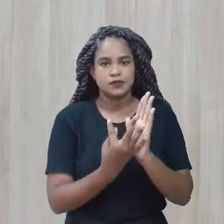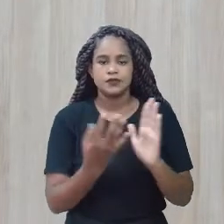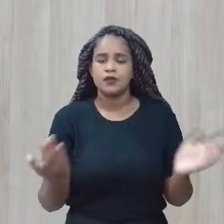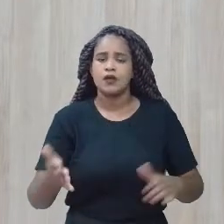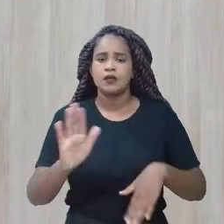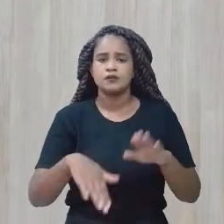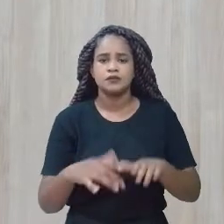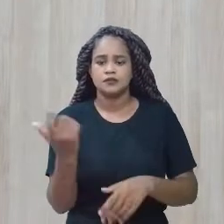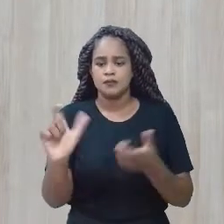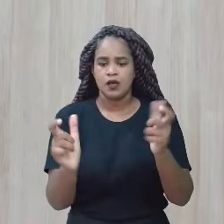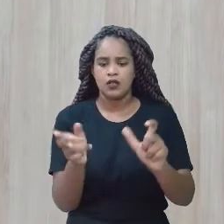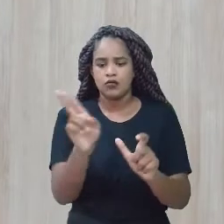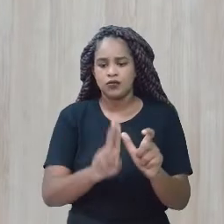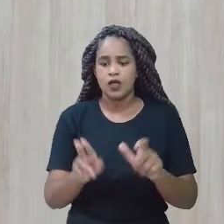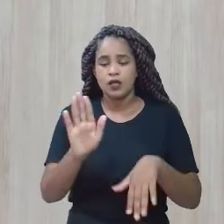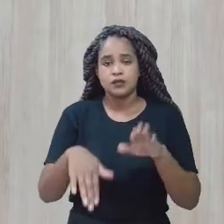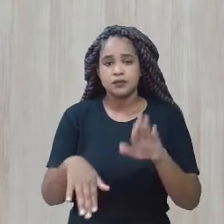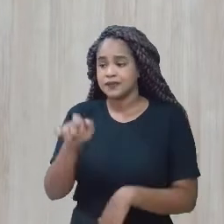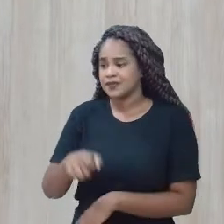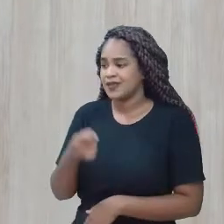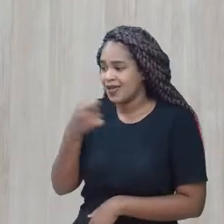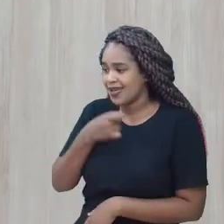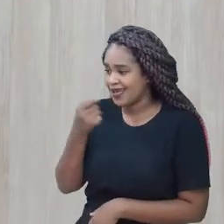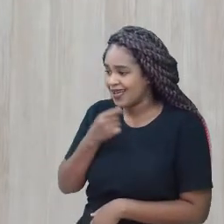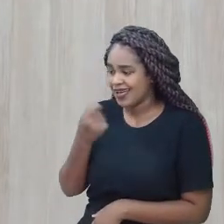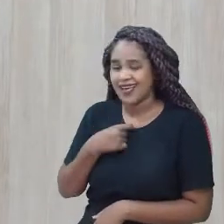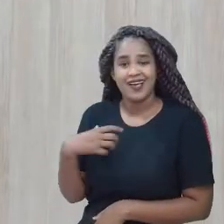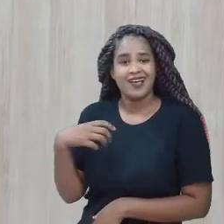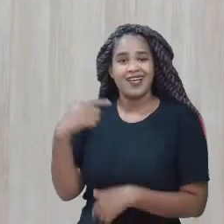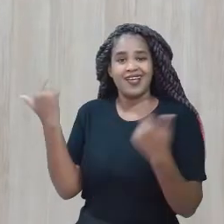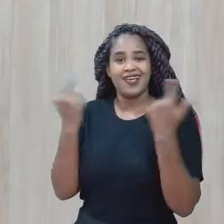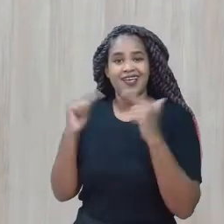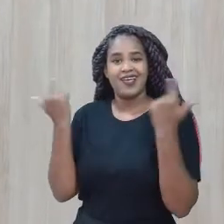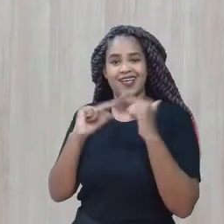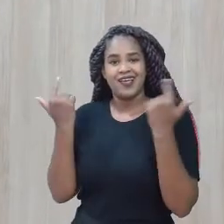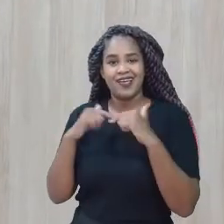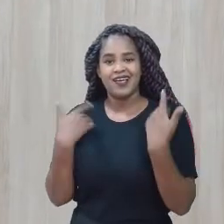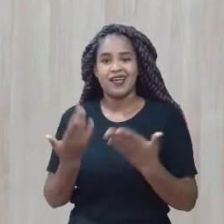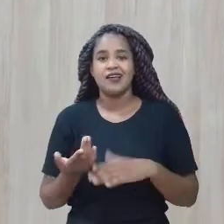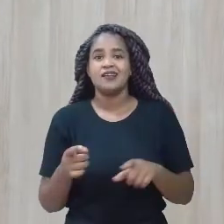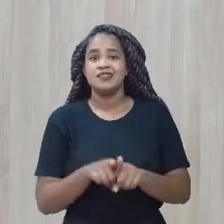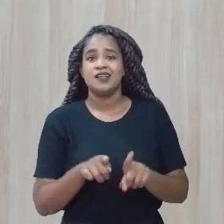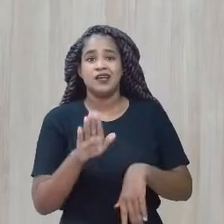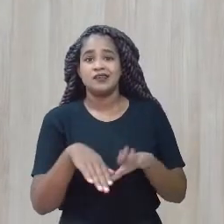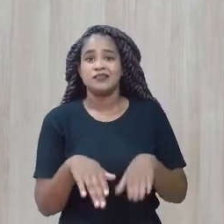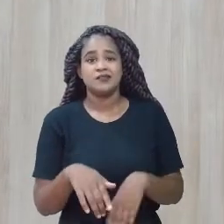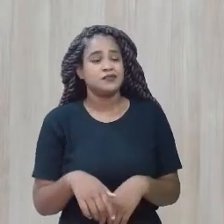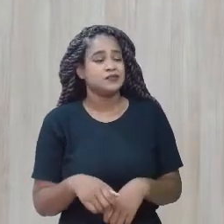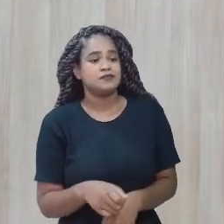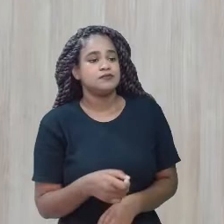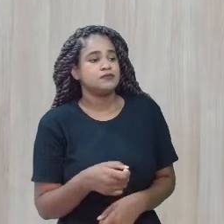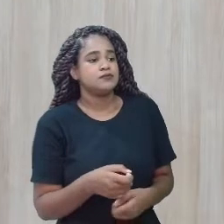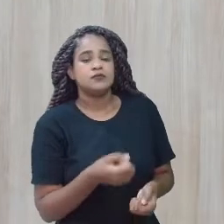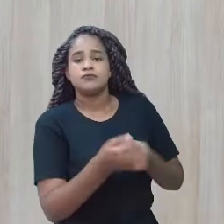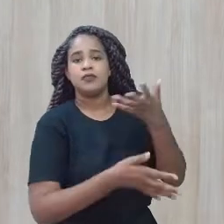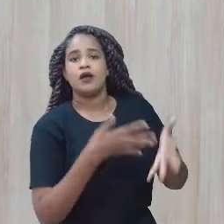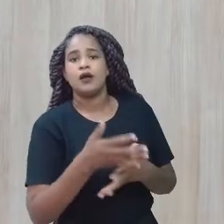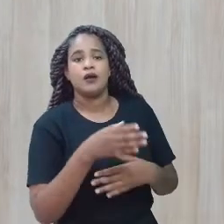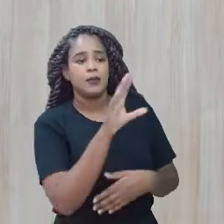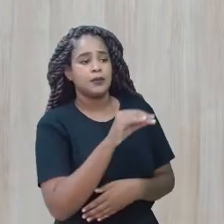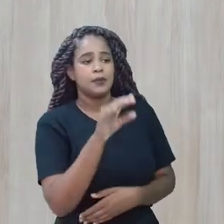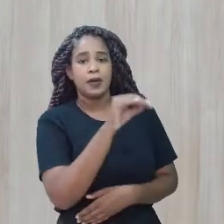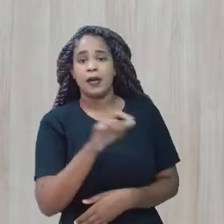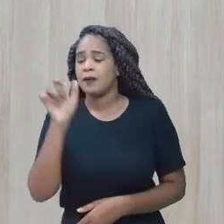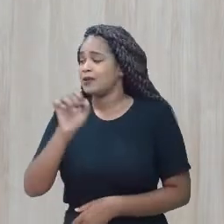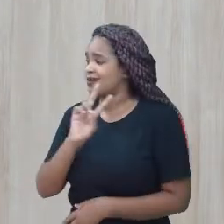que vamos fazer o outro rir. Podemos levar, não é, o outro a gargalhar, porque o que falamos